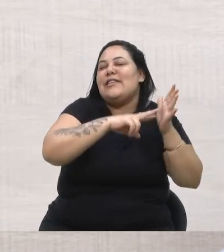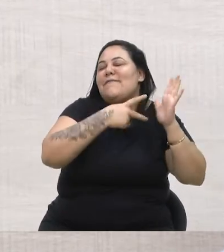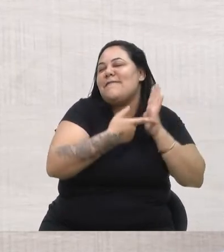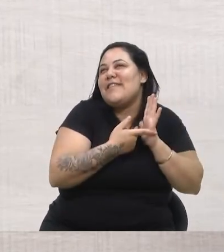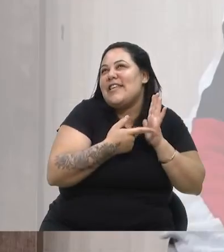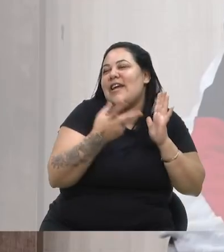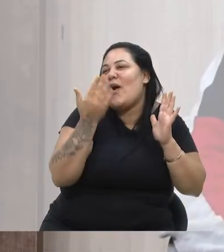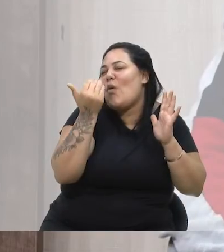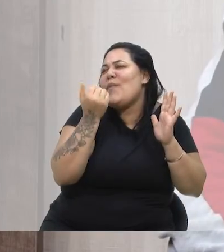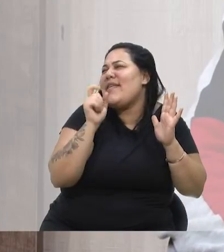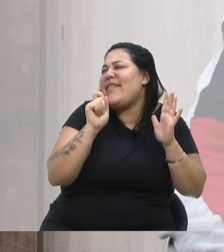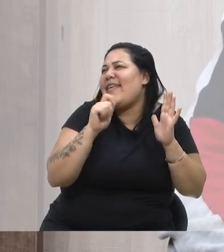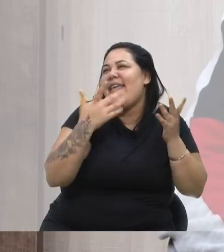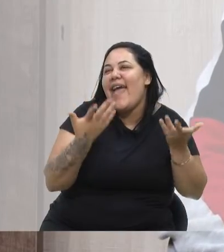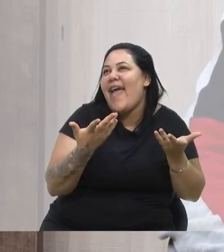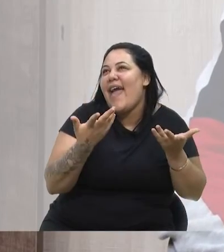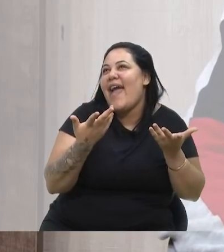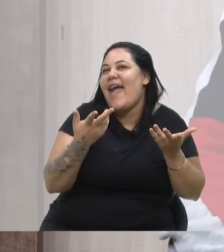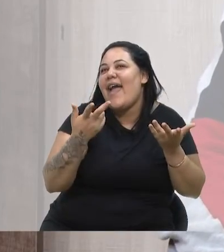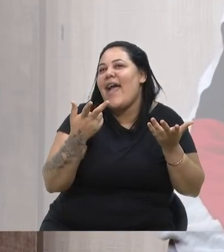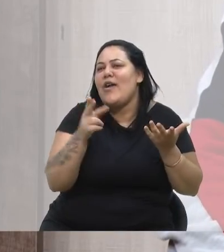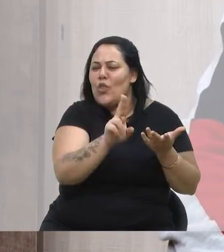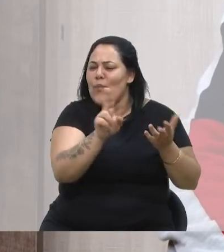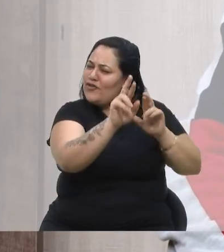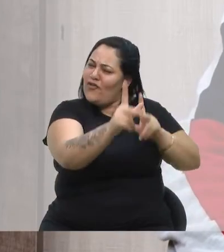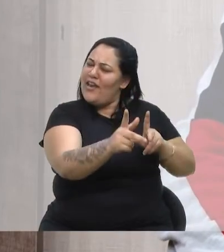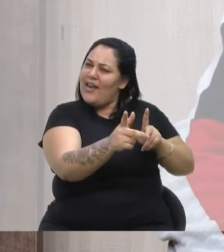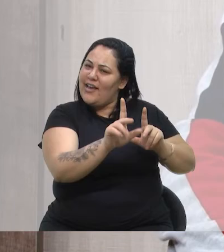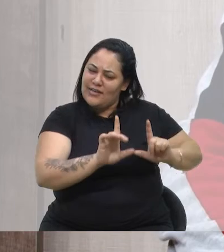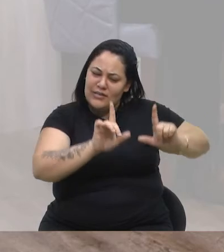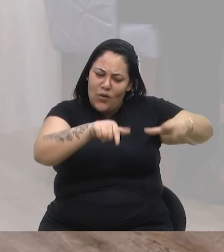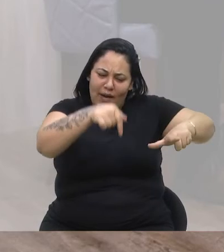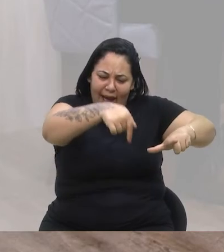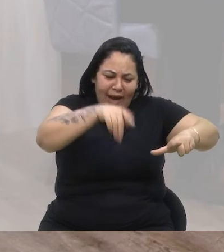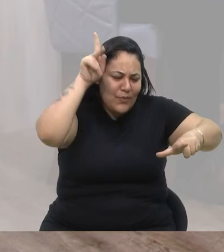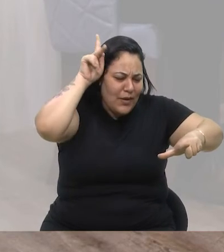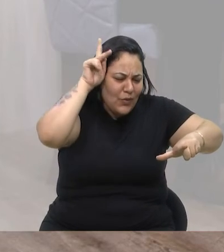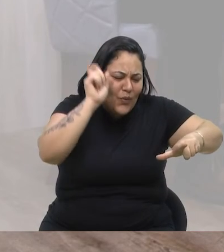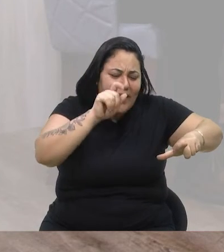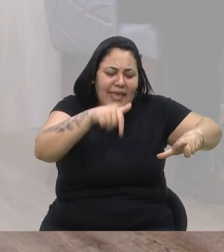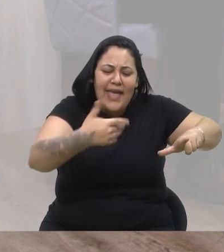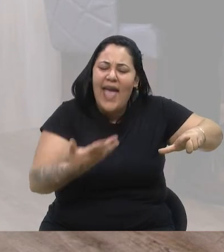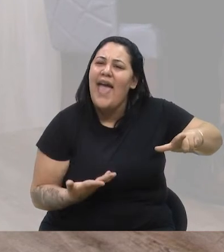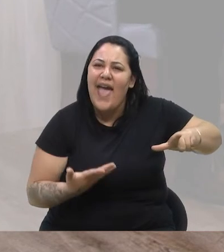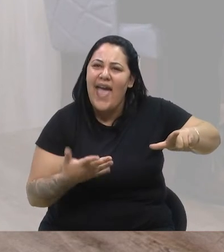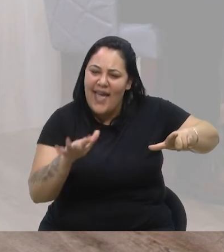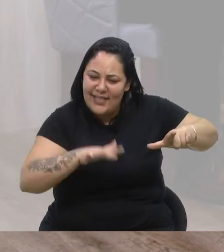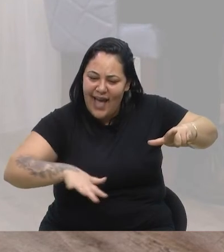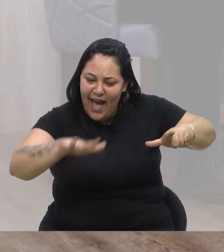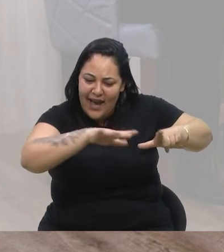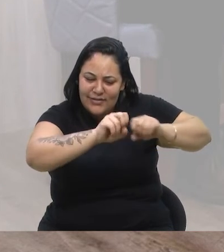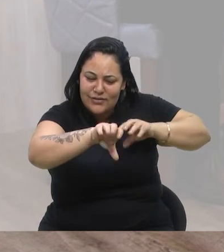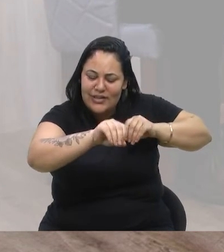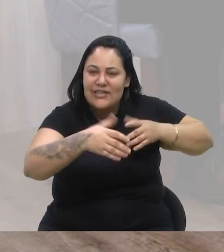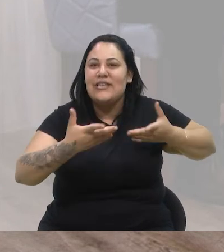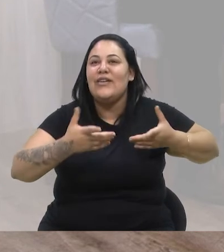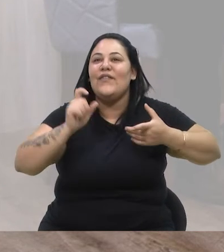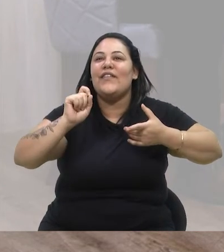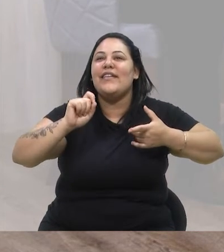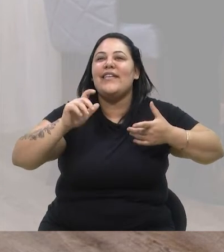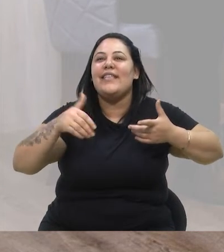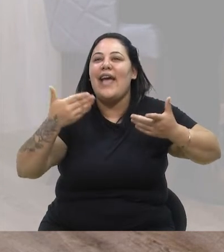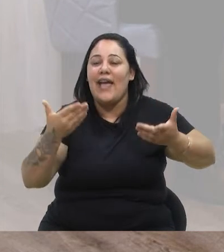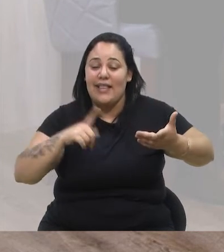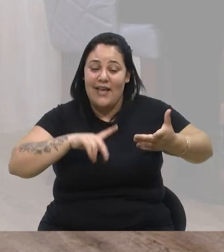atenção, né? Exato. E para os maiores, existe, e é também um objetivo do projeto,